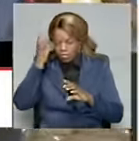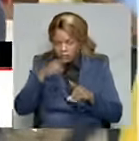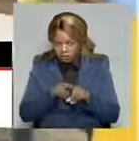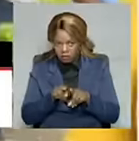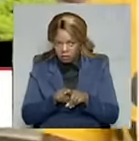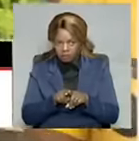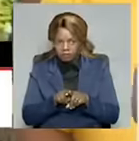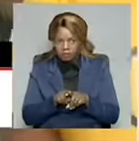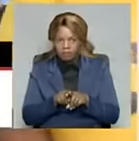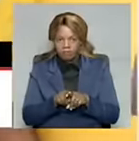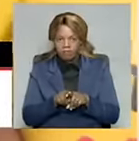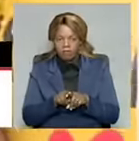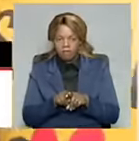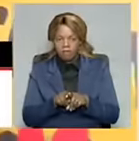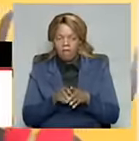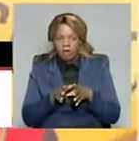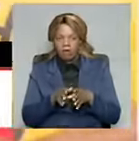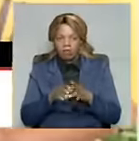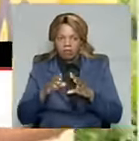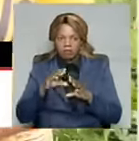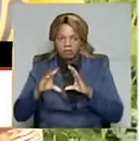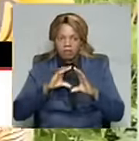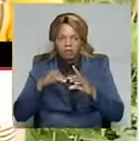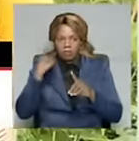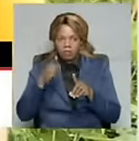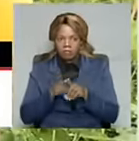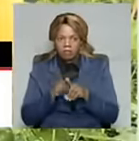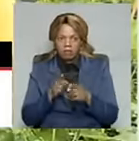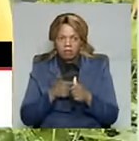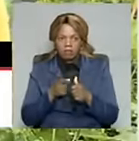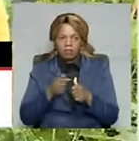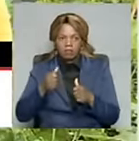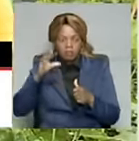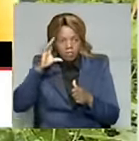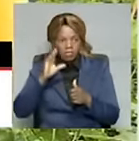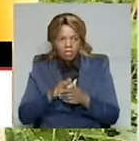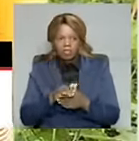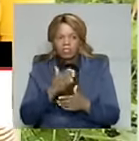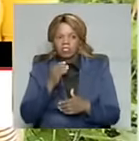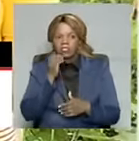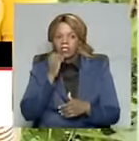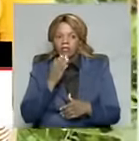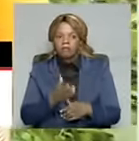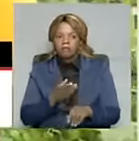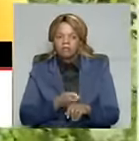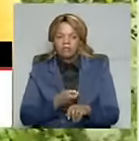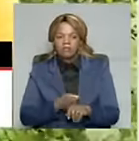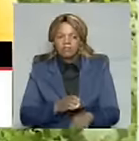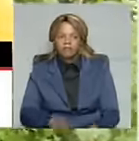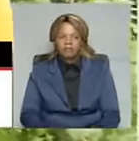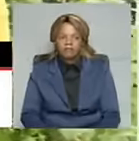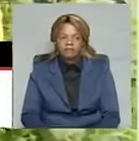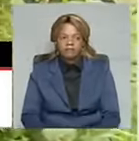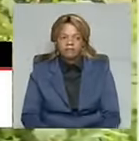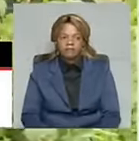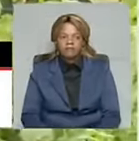malogrado, a senhora Luísa Mendes. Muito boa tarde. É um dia bastante difícil. De facto,